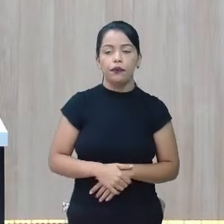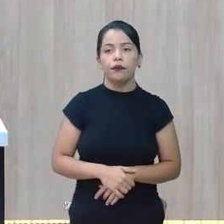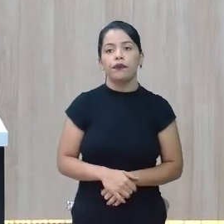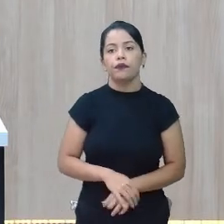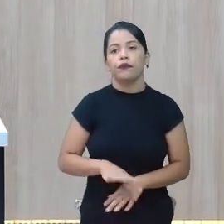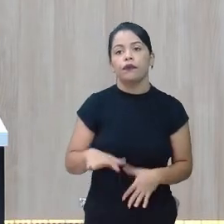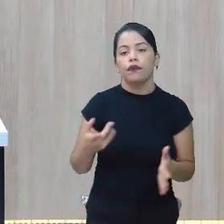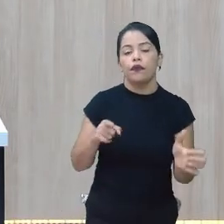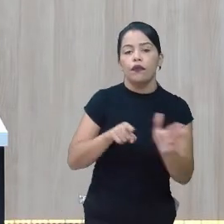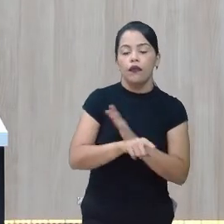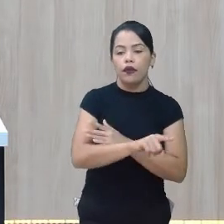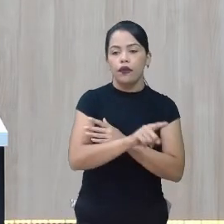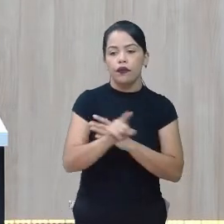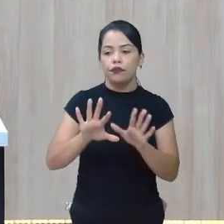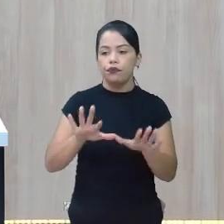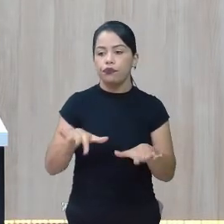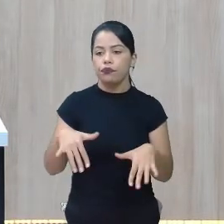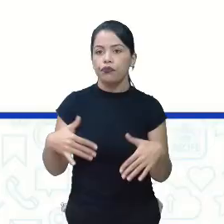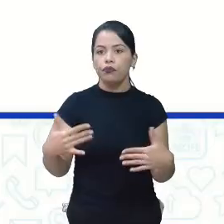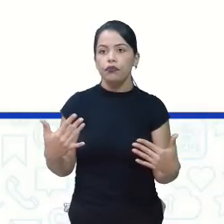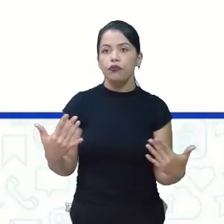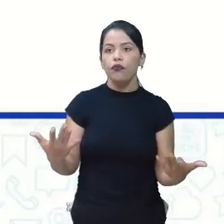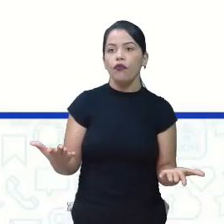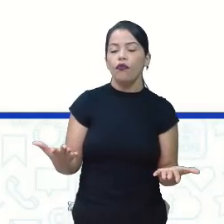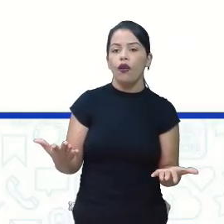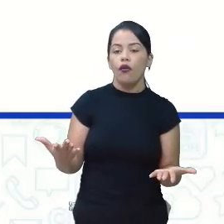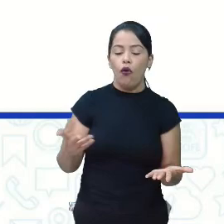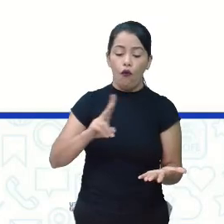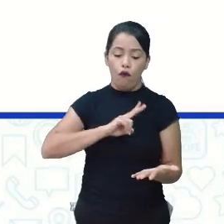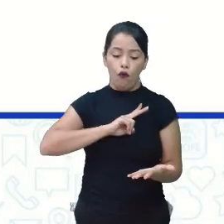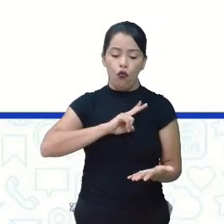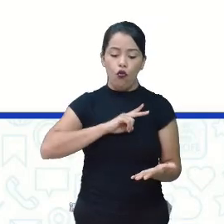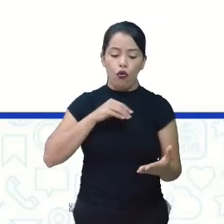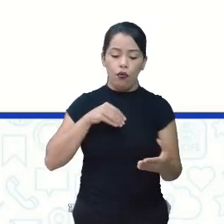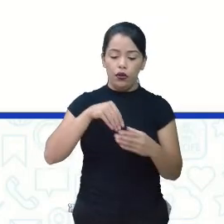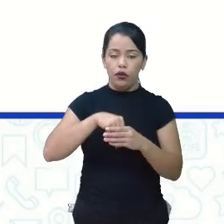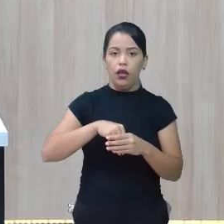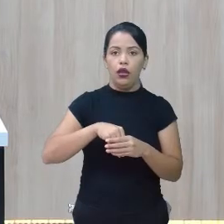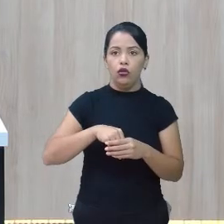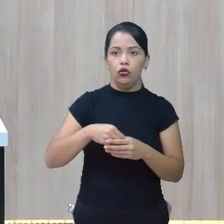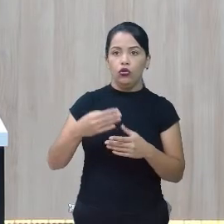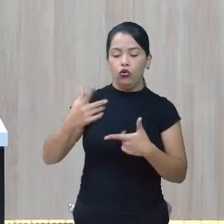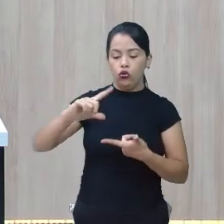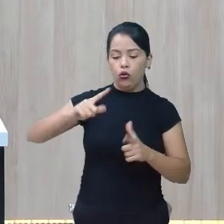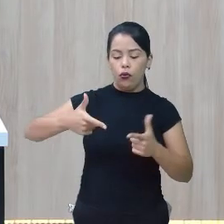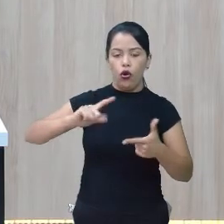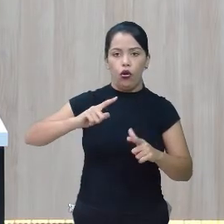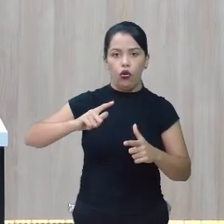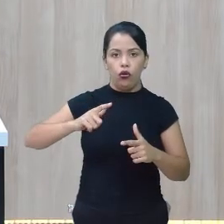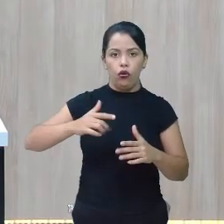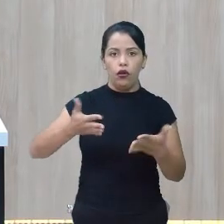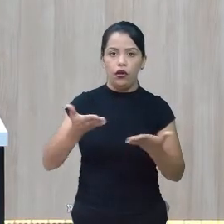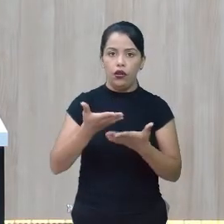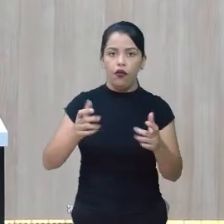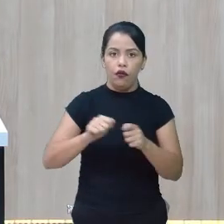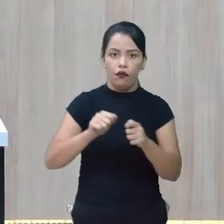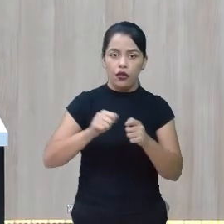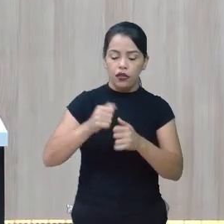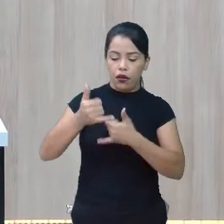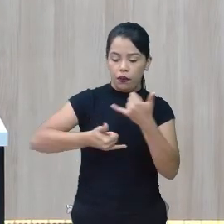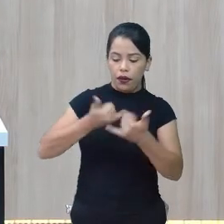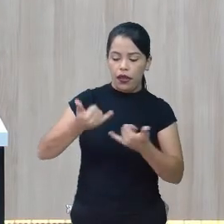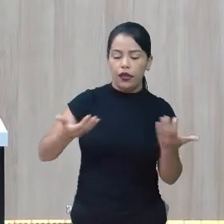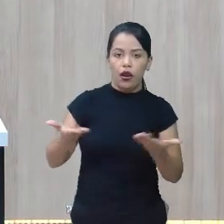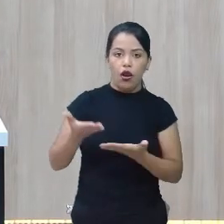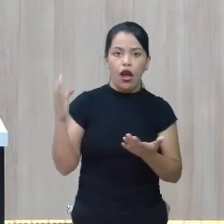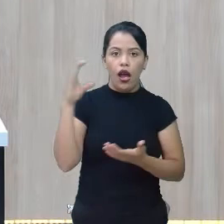eu pergunto, ó, qual o volume do bloco retangular? Então, a gente vai fazer agora uma brincadeira rapidinho. Eu quero que Billy deixe essa tela bem